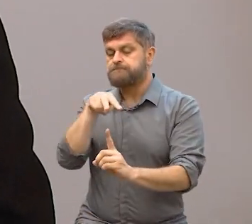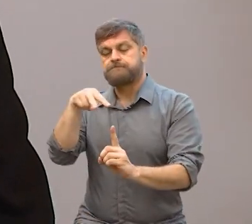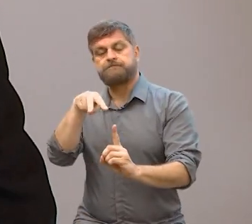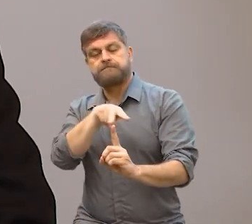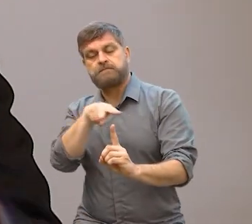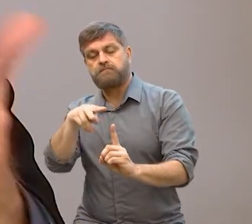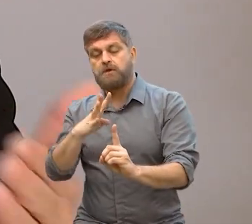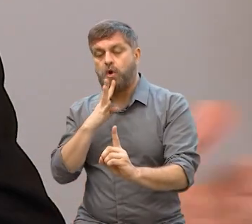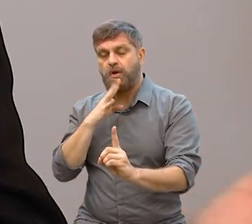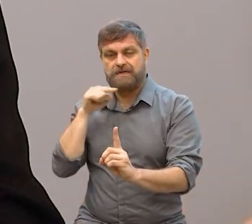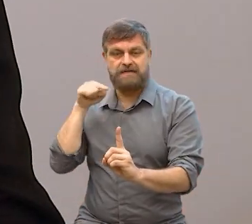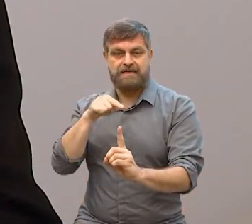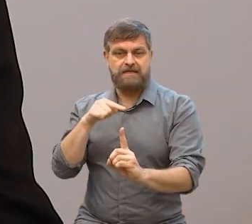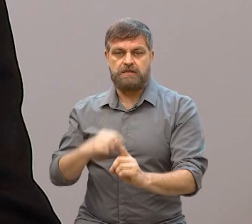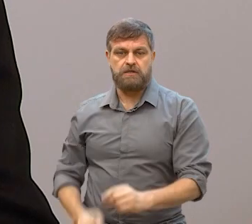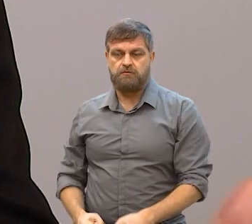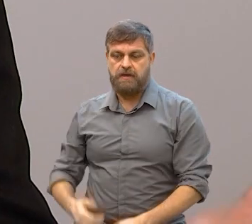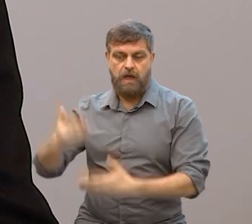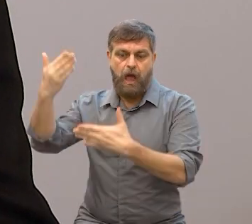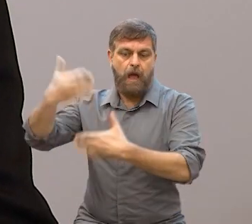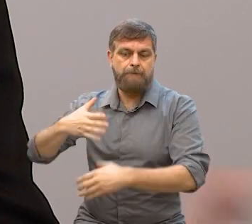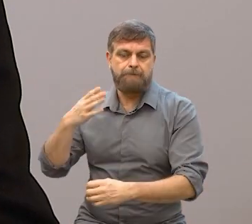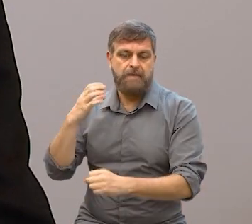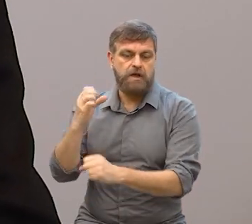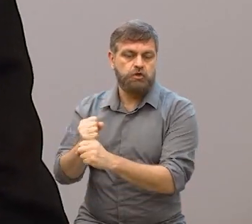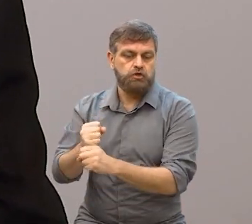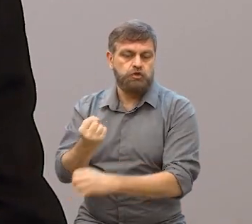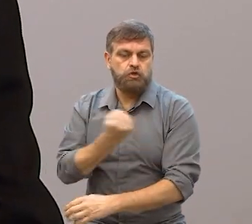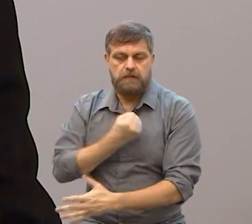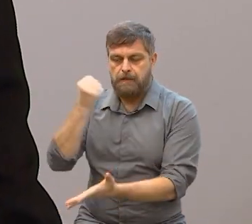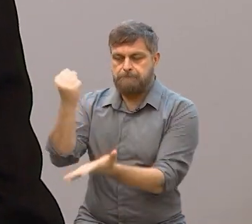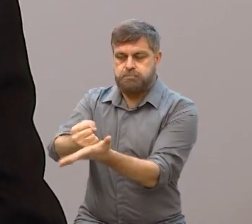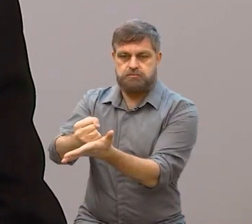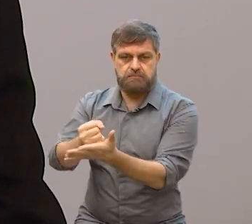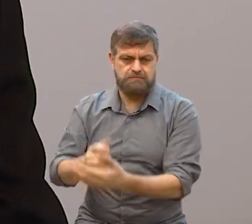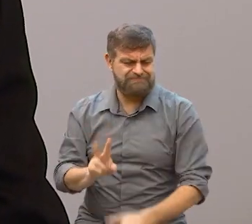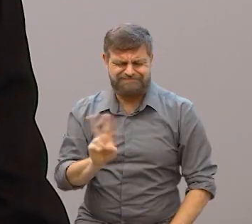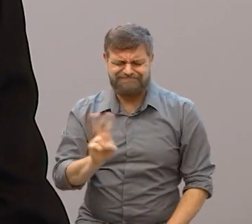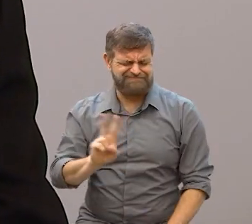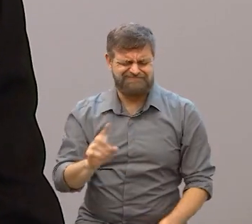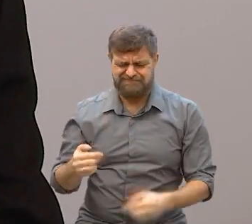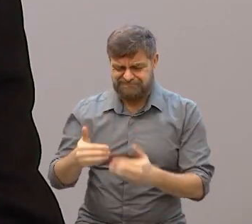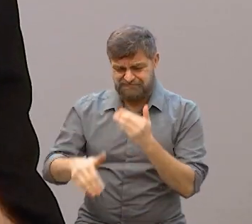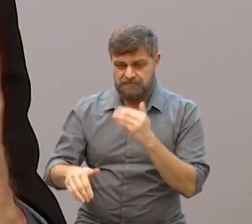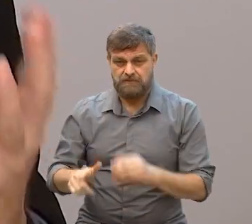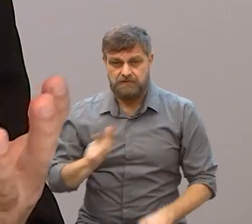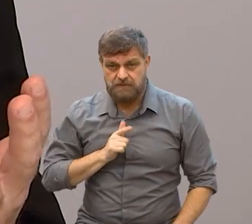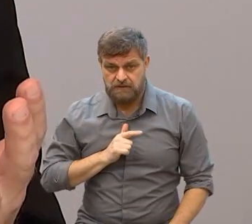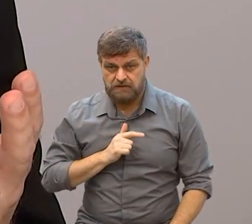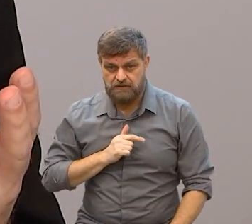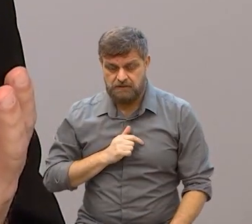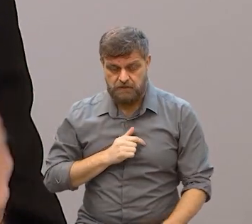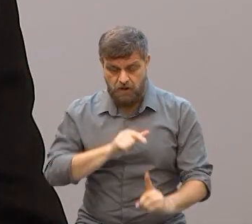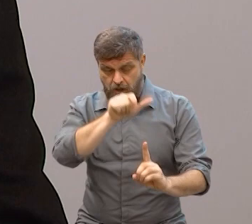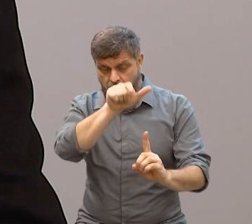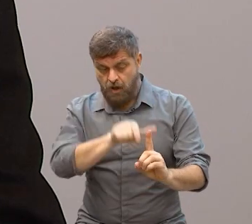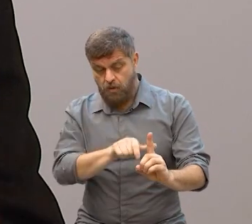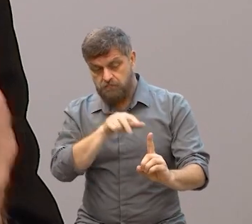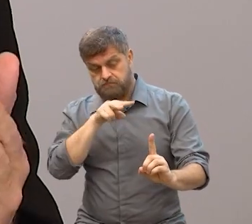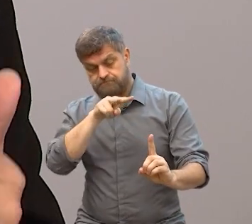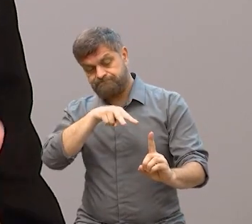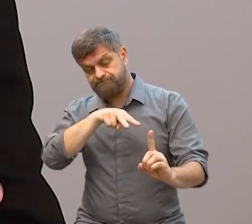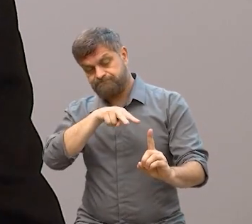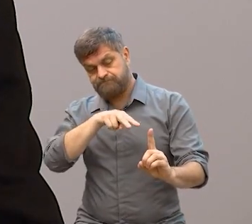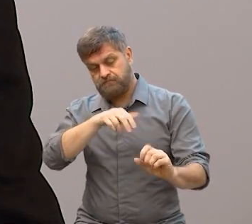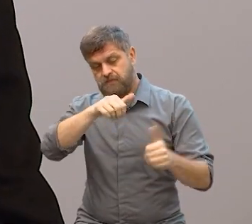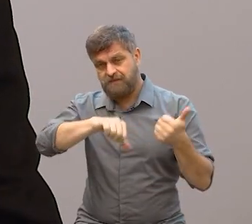posso olhar o aluno como uma nota ambulante, como a Carolina muito bem colocou, a professora Carol, né? Nós temos que analisar o processo como um todo. Muito de